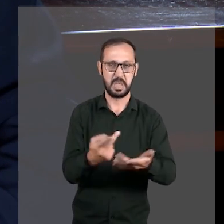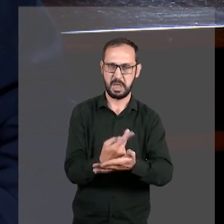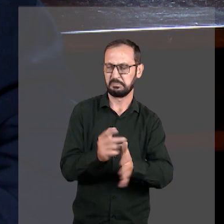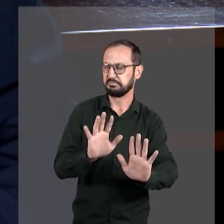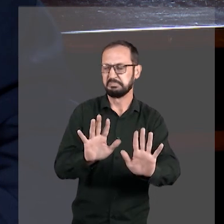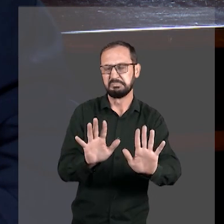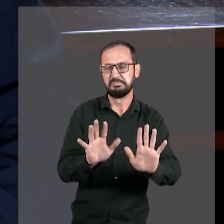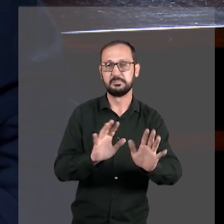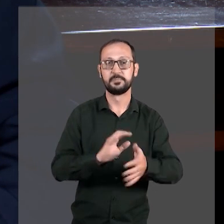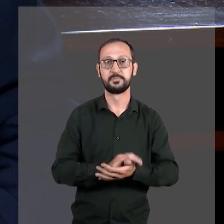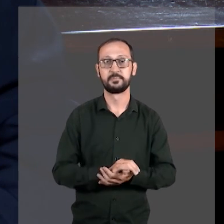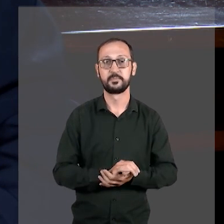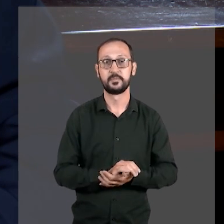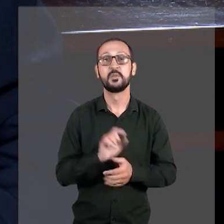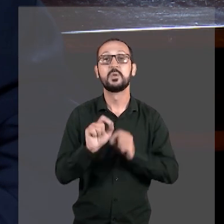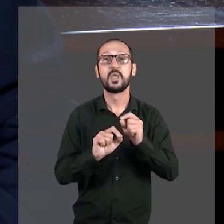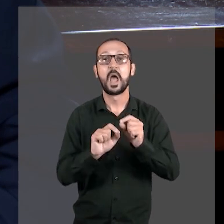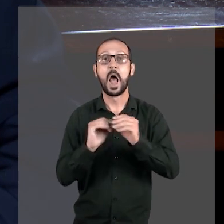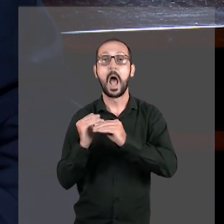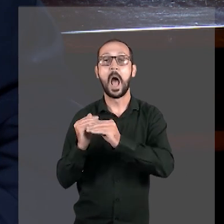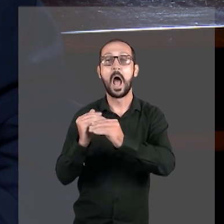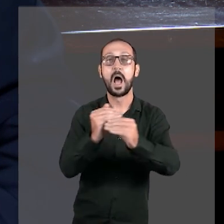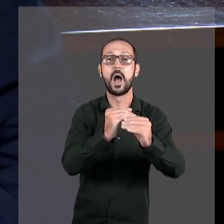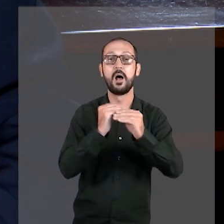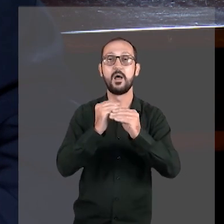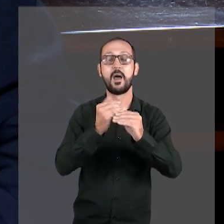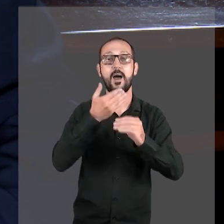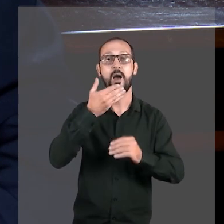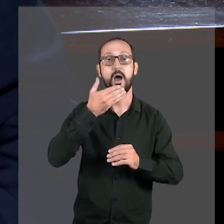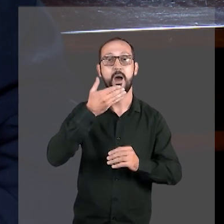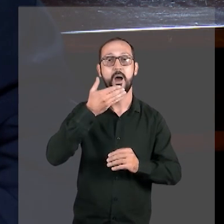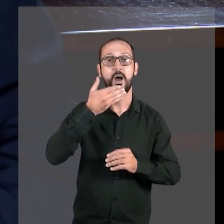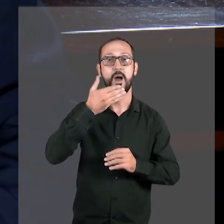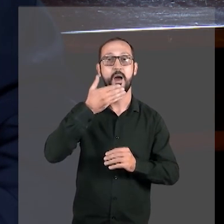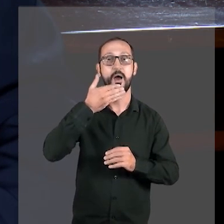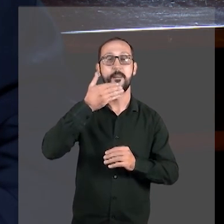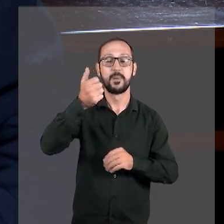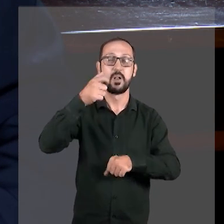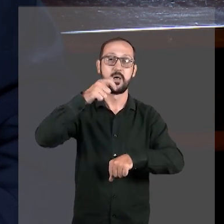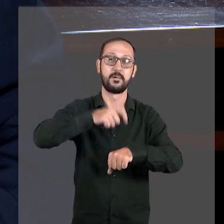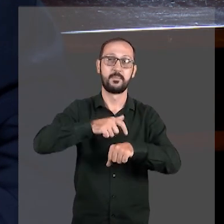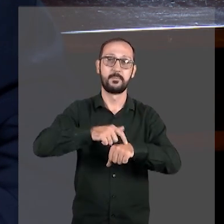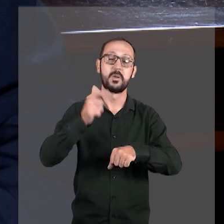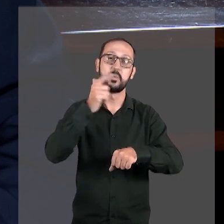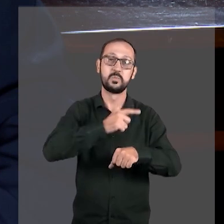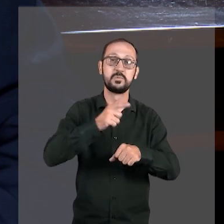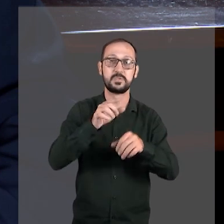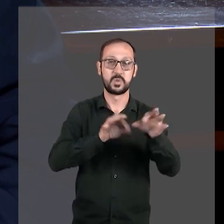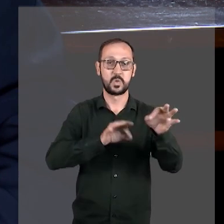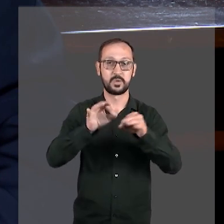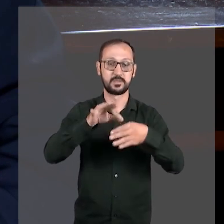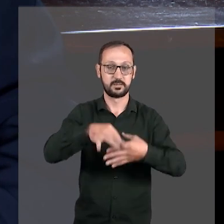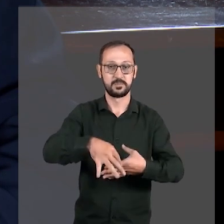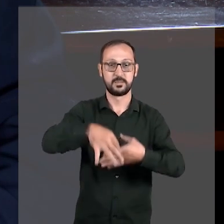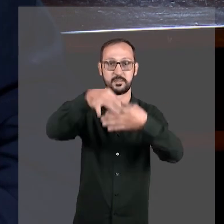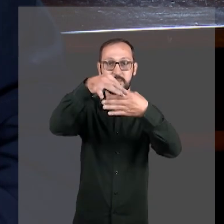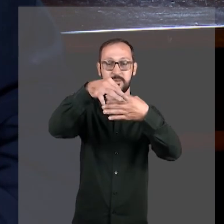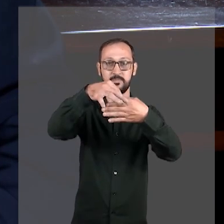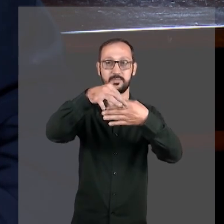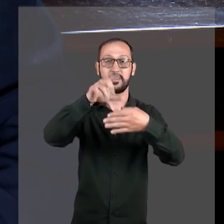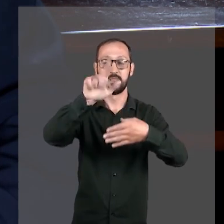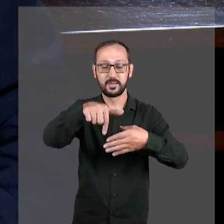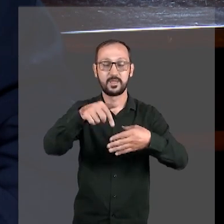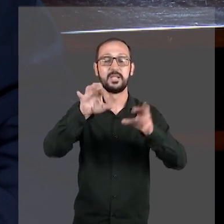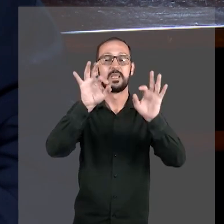errar. A democracia é o melhor dos regimes e o parlamento é o